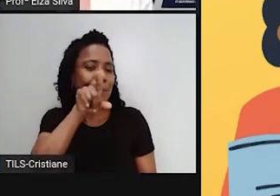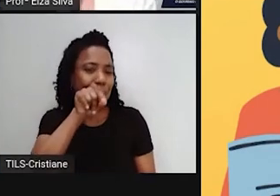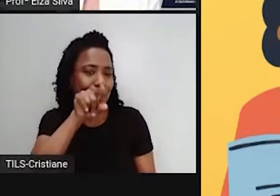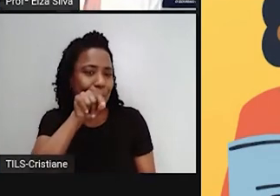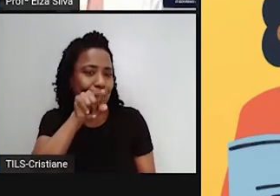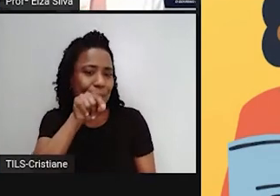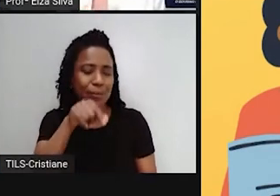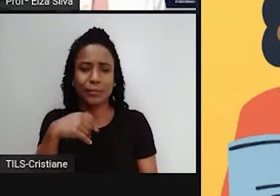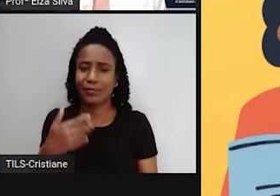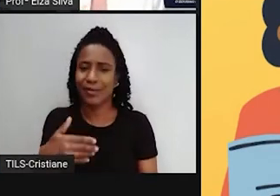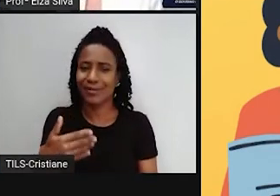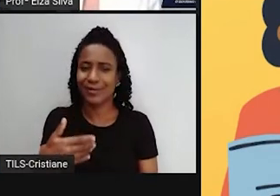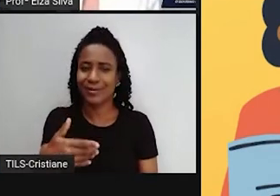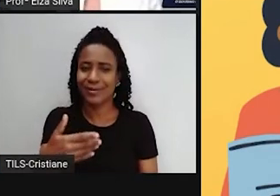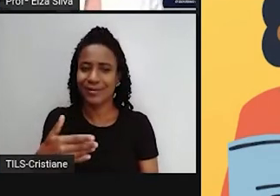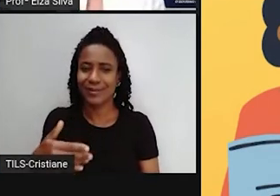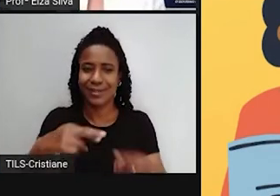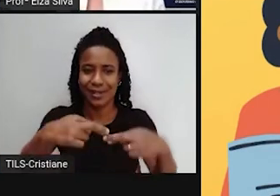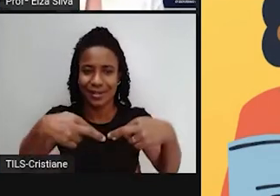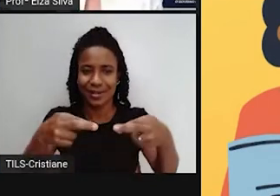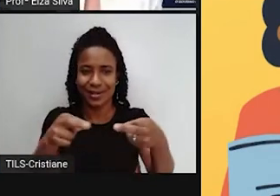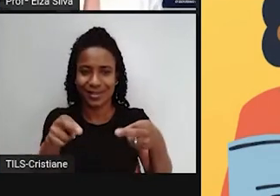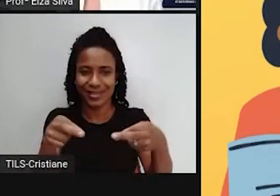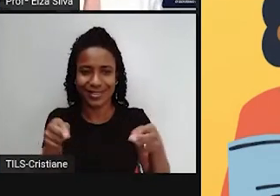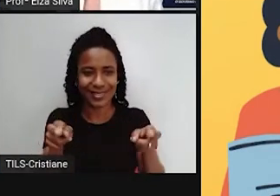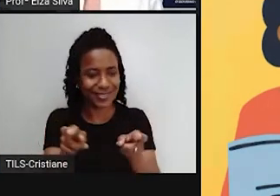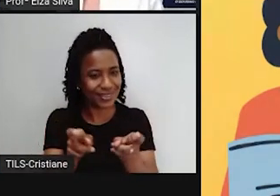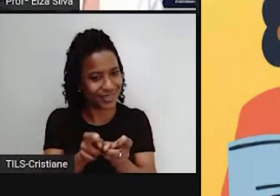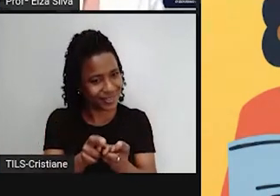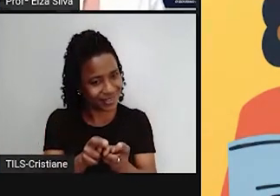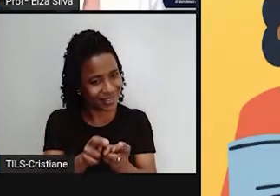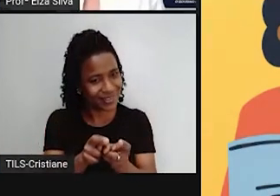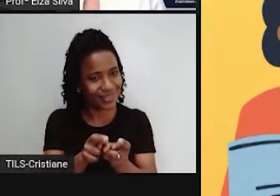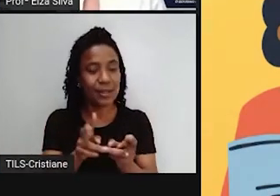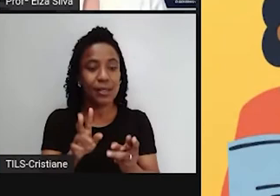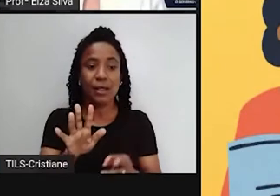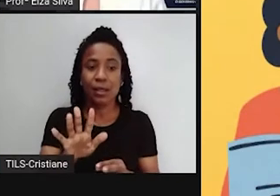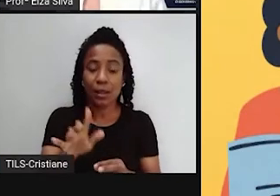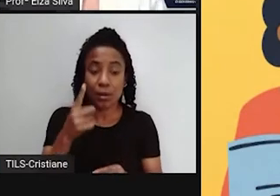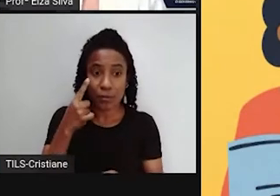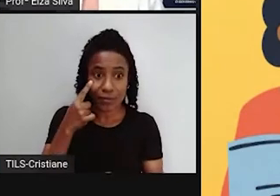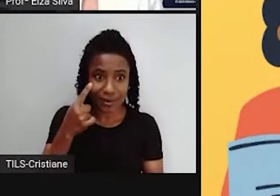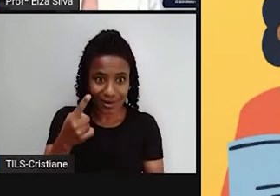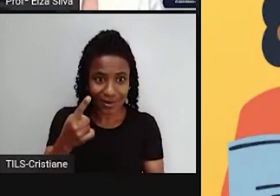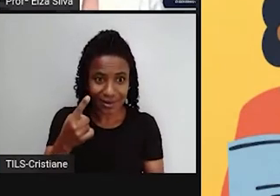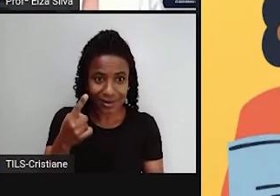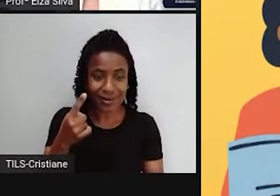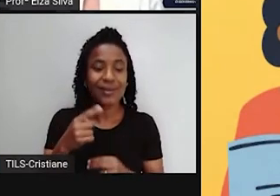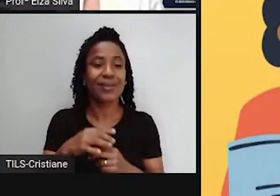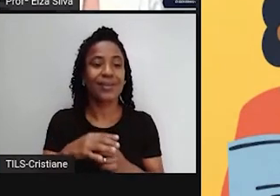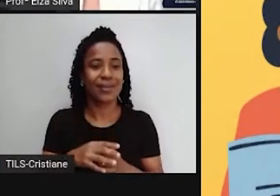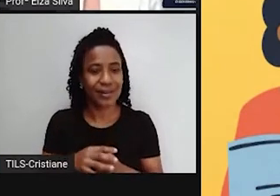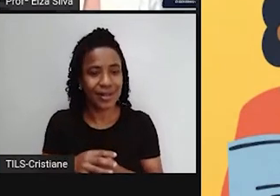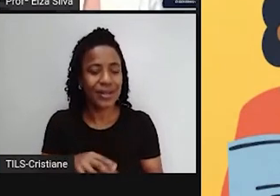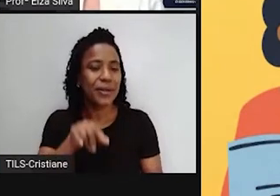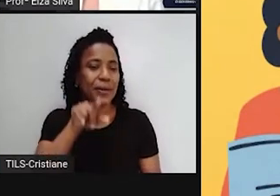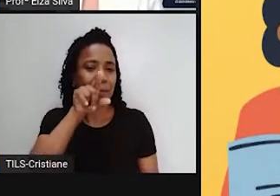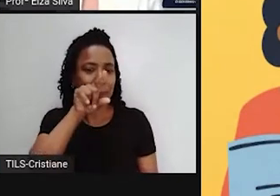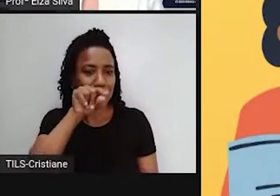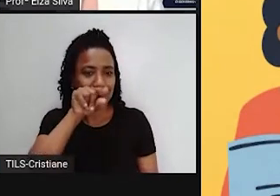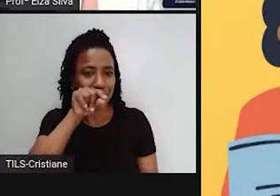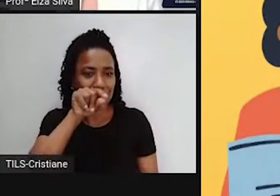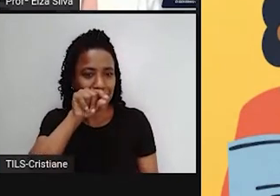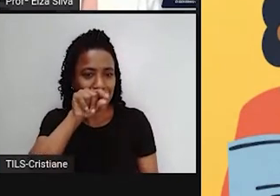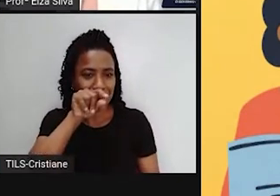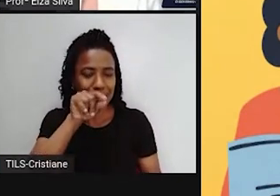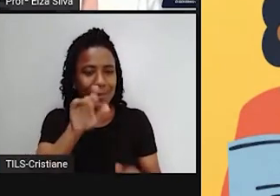seu ninho. É esse daqui que eu quero destacar para vocês. Observem bem. Na verdade, esse provérbio,